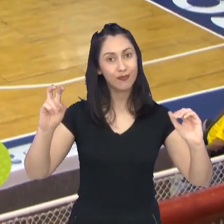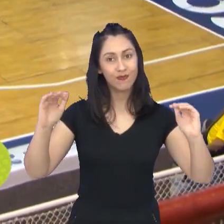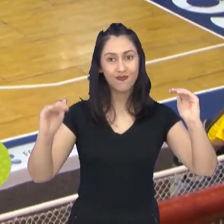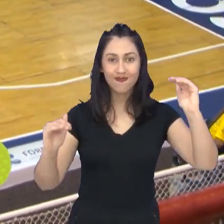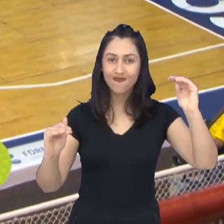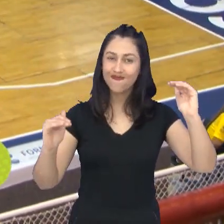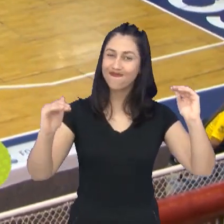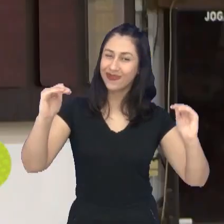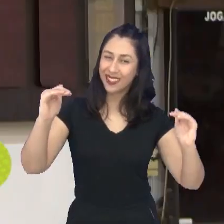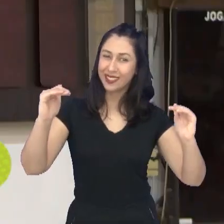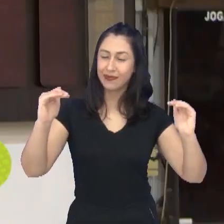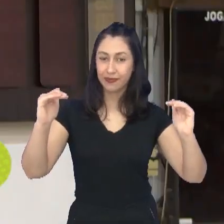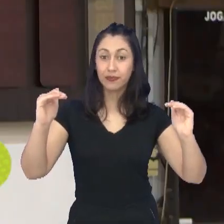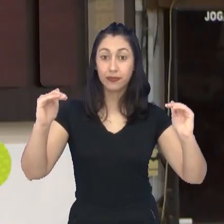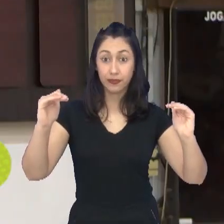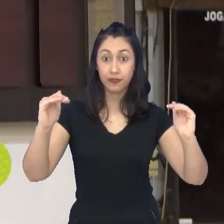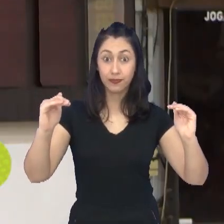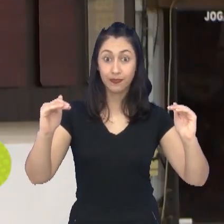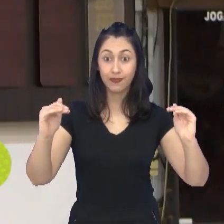joseense em apenas um ponto,